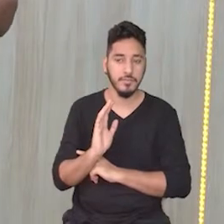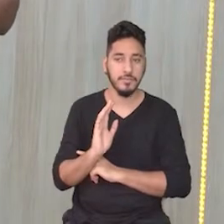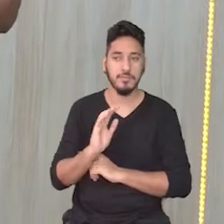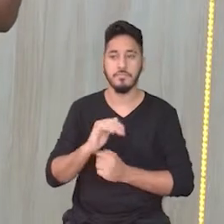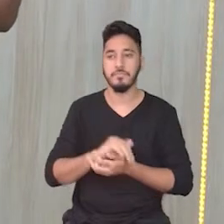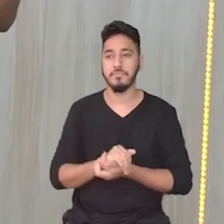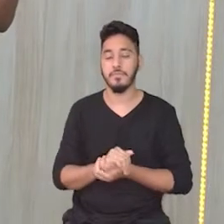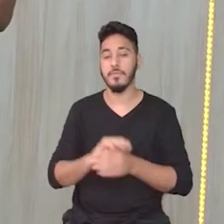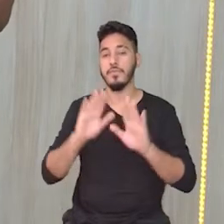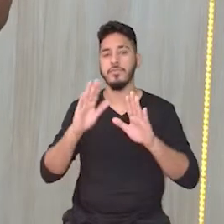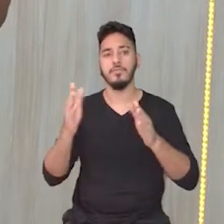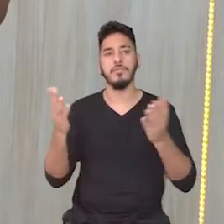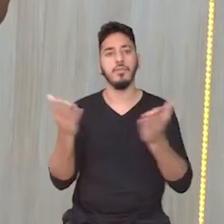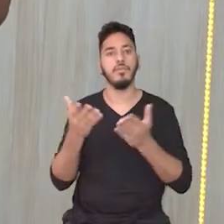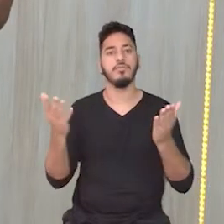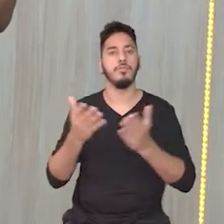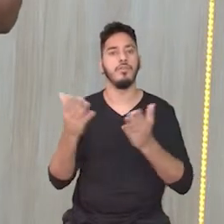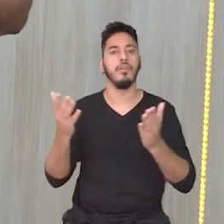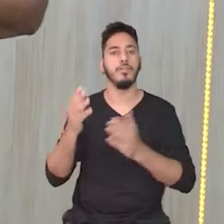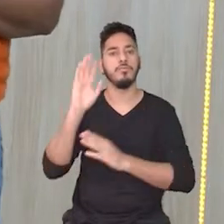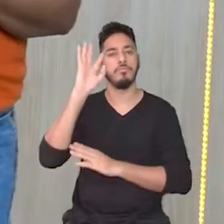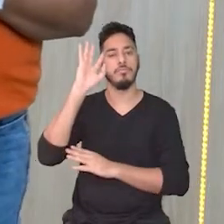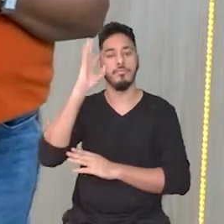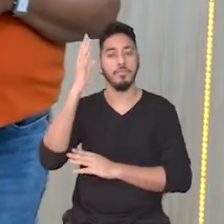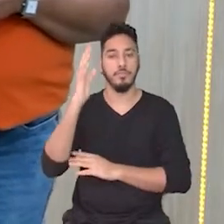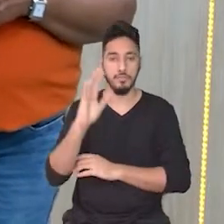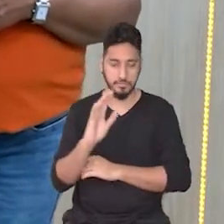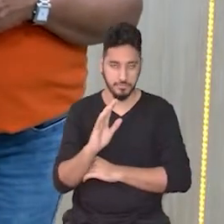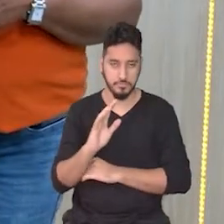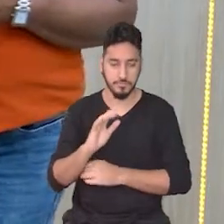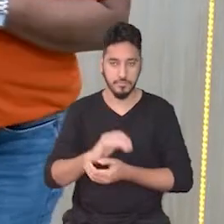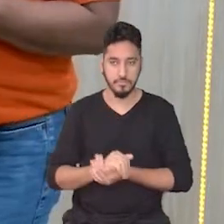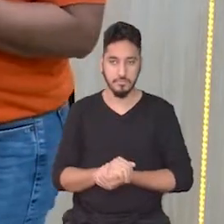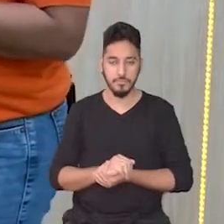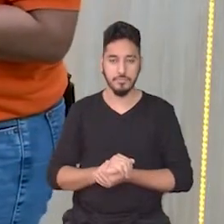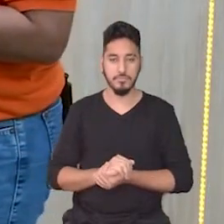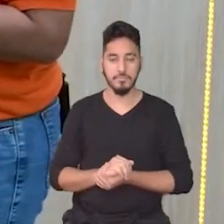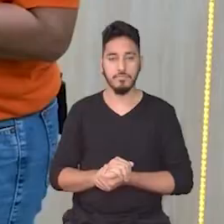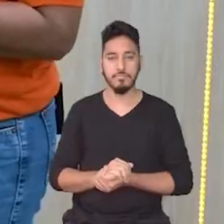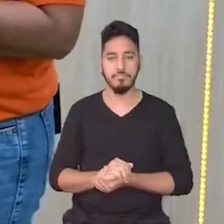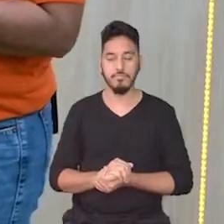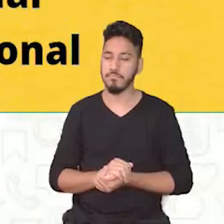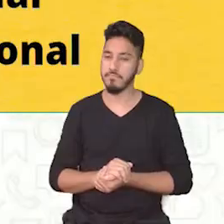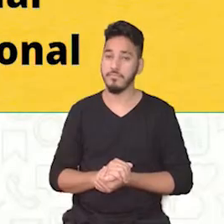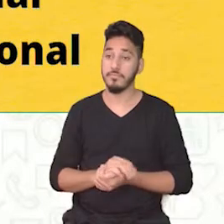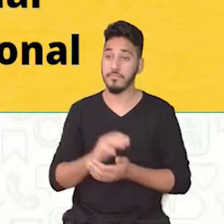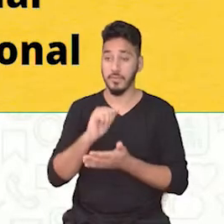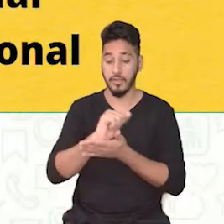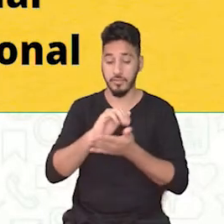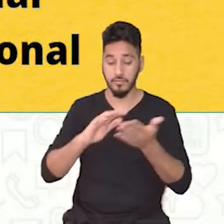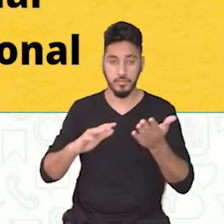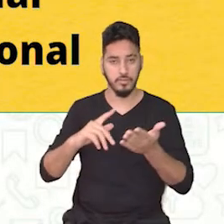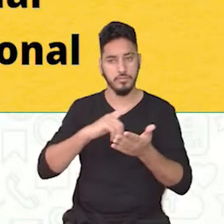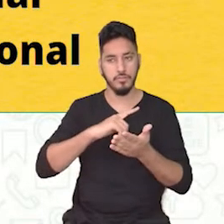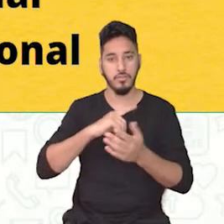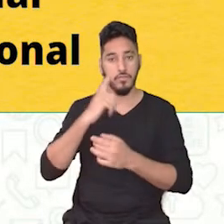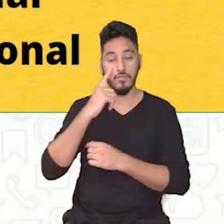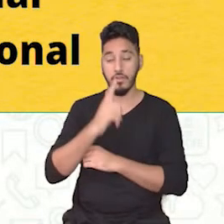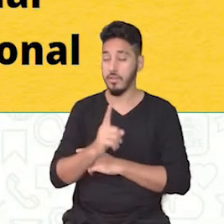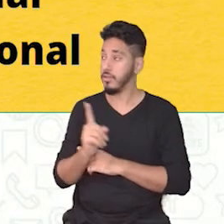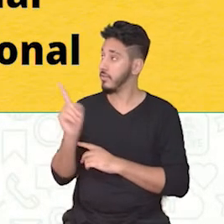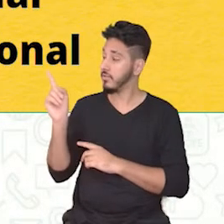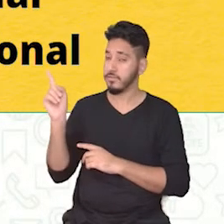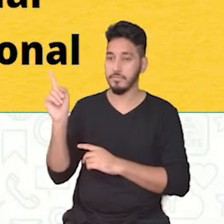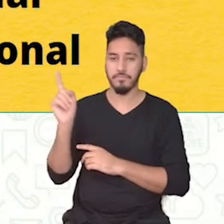a gente vai resolver hoje, tá bom? Olha só, a atividade que eu deixei foi essa aí, ó.